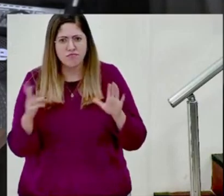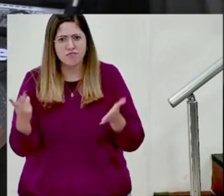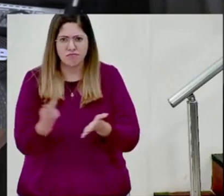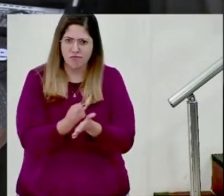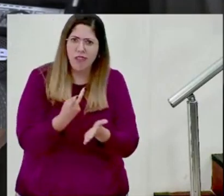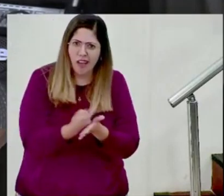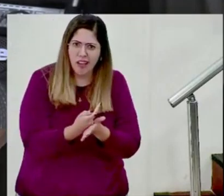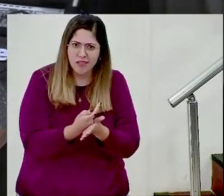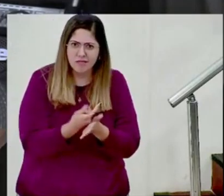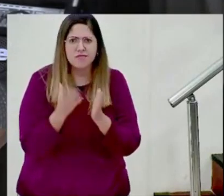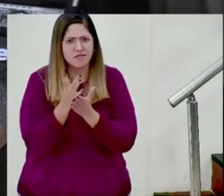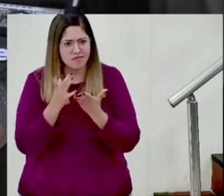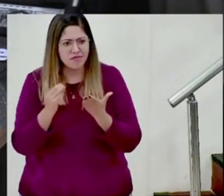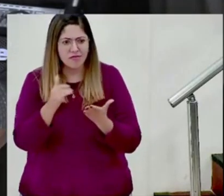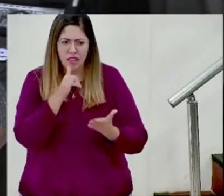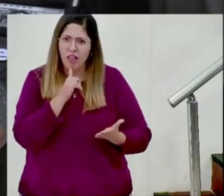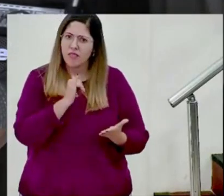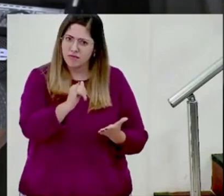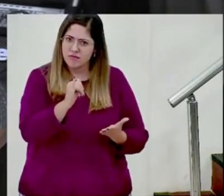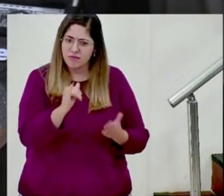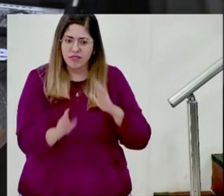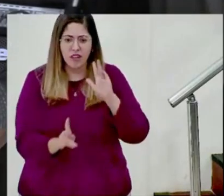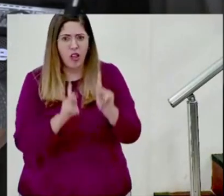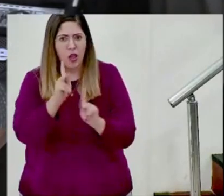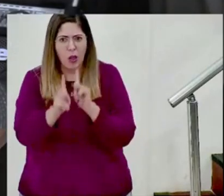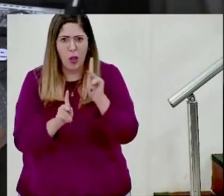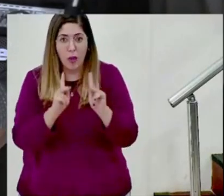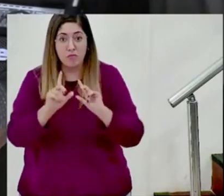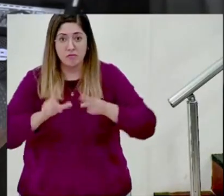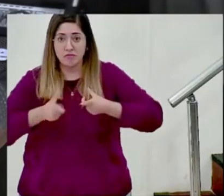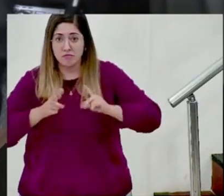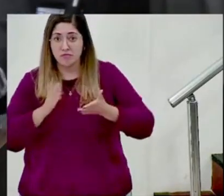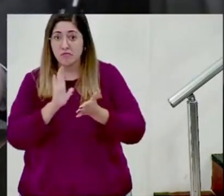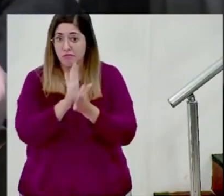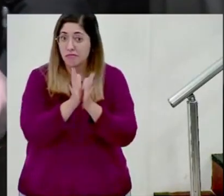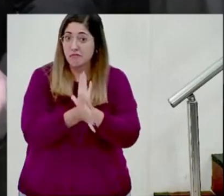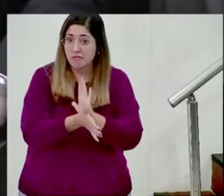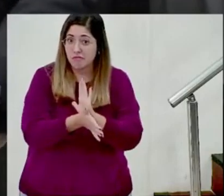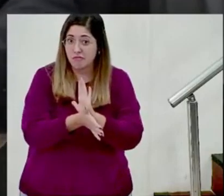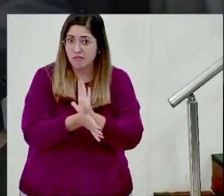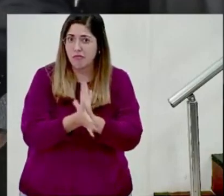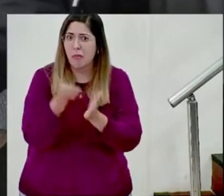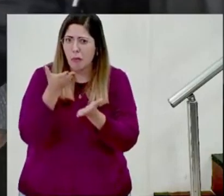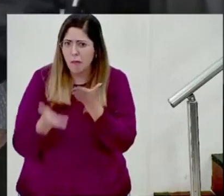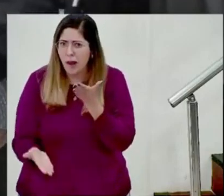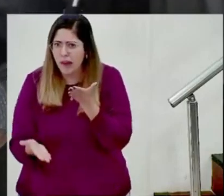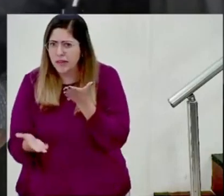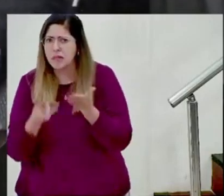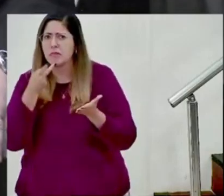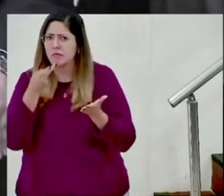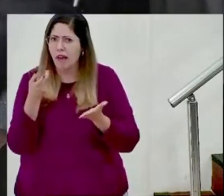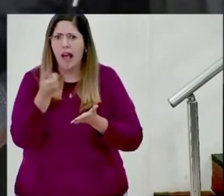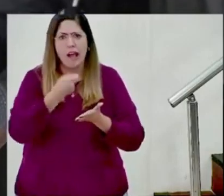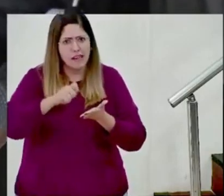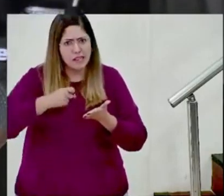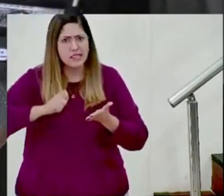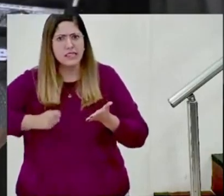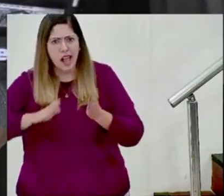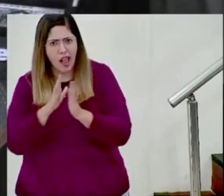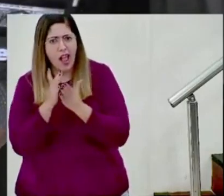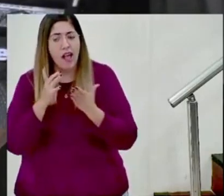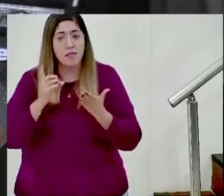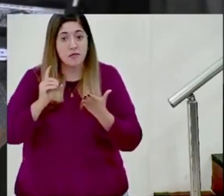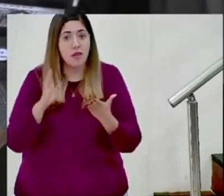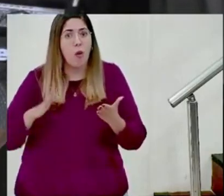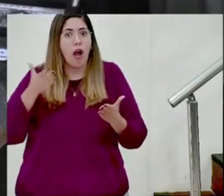conta? Quando o povo de Israel perde a guerra, a Bíblia conta, não conta? E quando o povo ganha a guerra, o mérito é do rei? Não, o mérito é de Deus. Isso